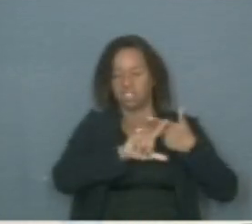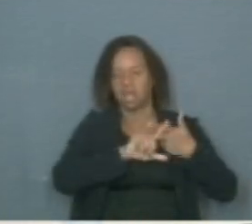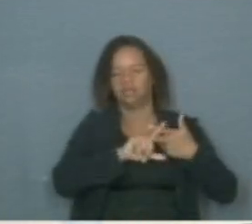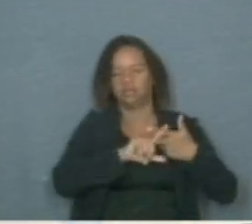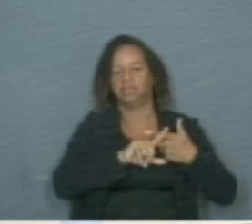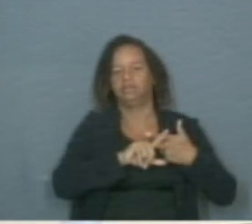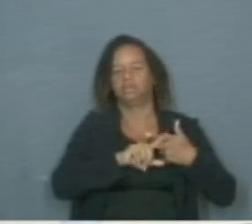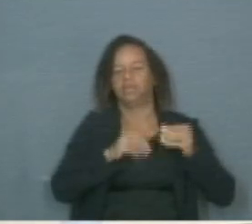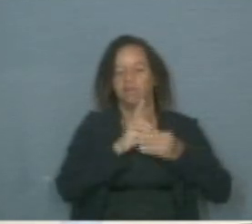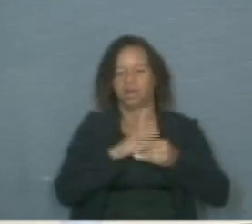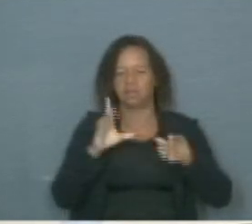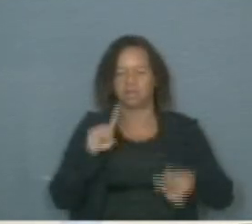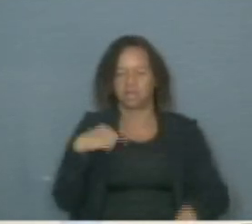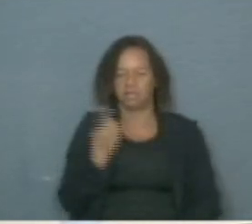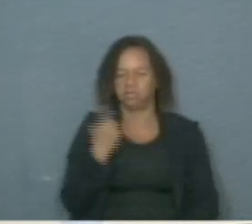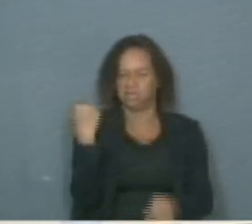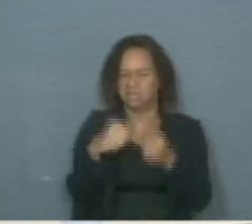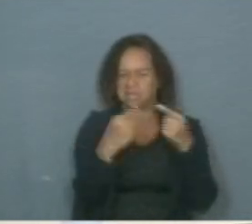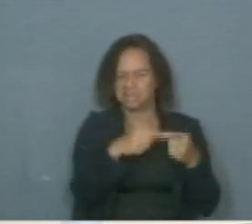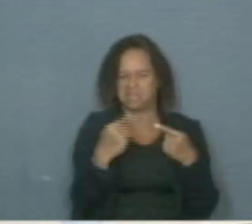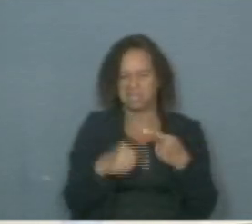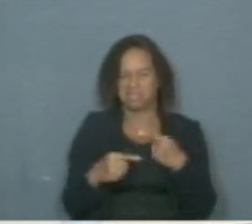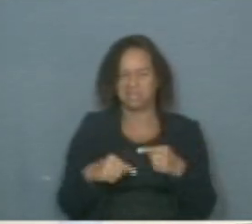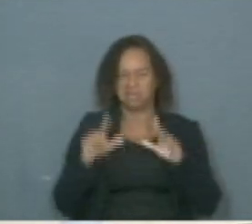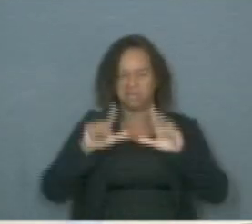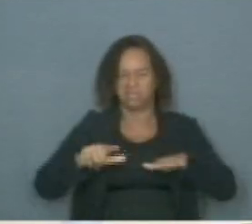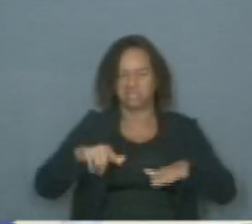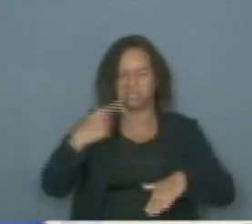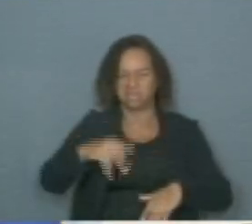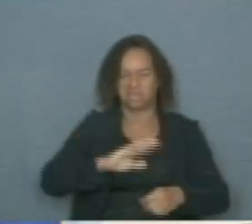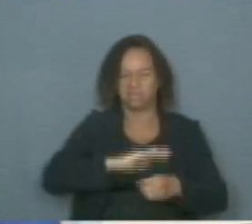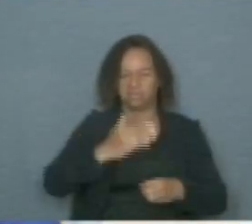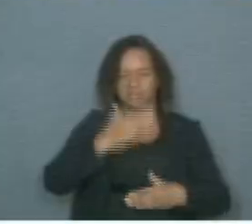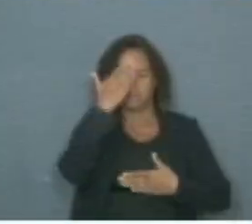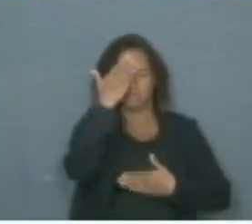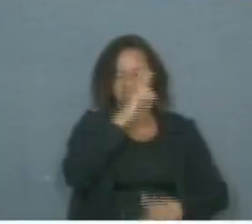honrar a democracia, que a gente não admite esse tipo de manifestação nessa casa. Obrigada. Obrigado, vereadora.